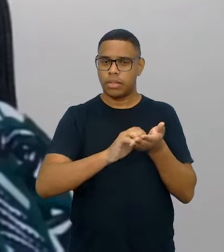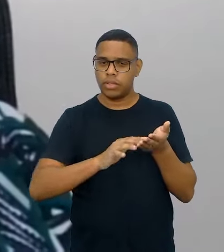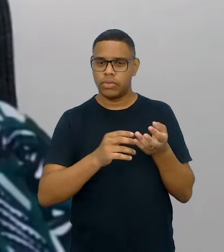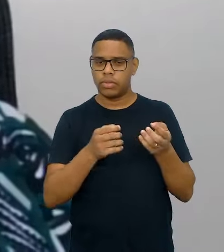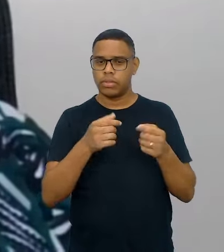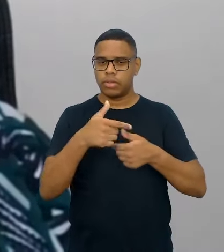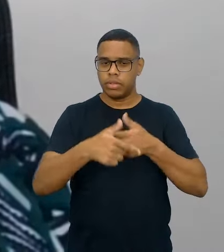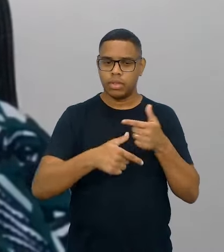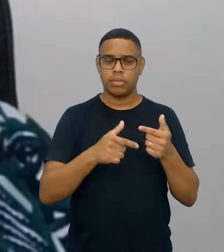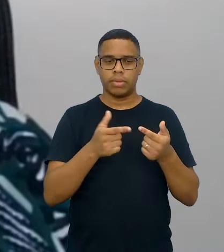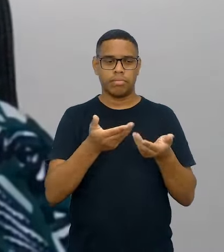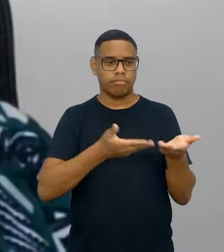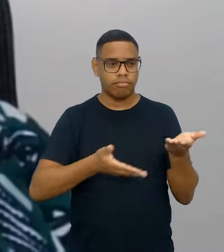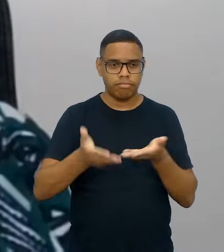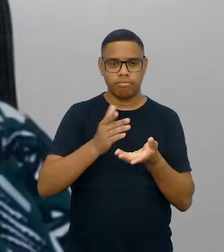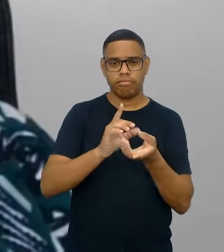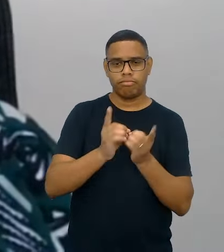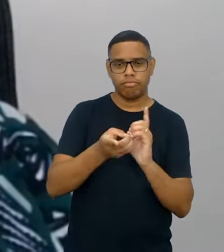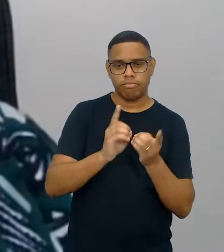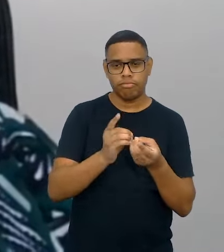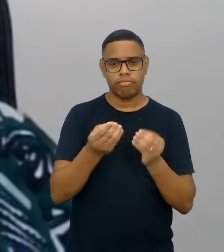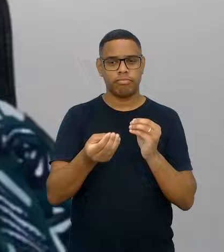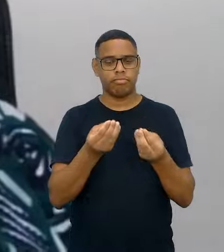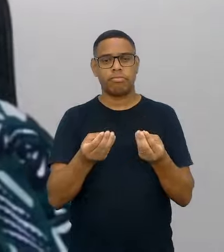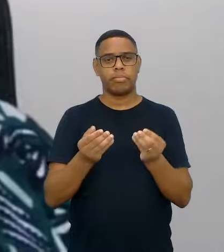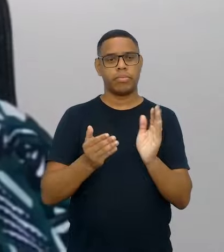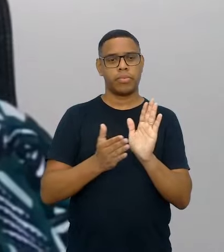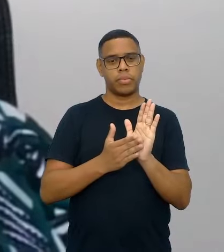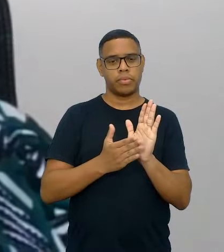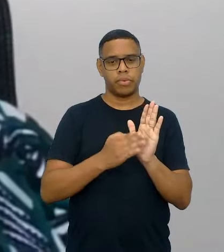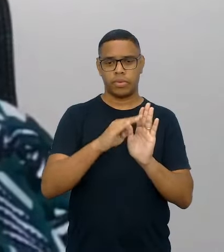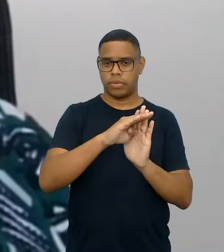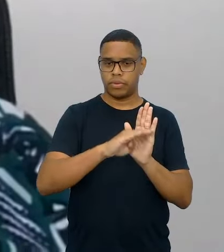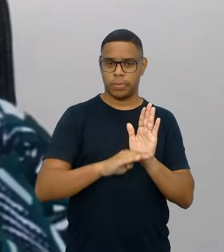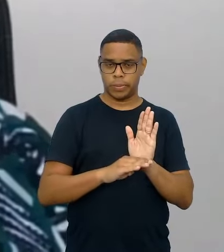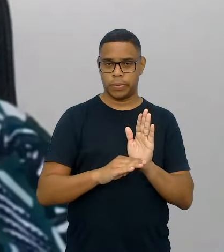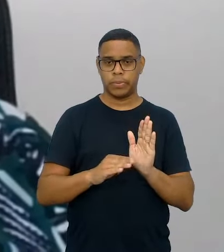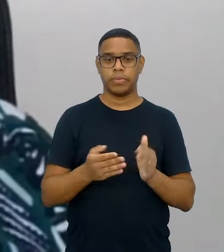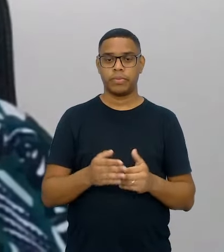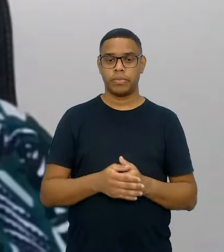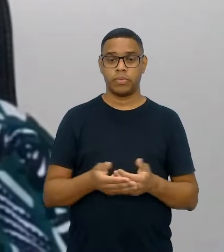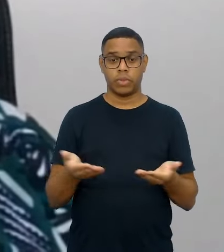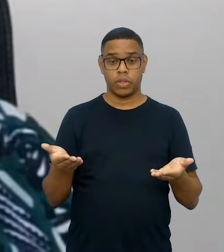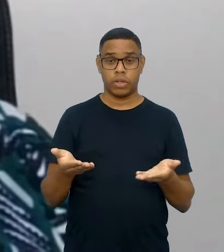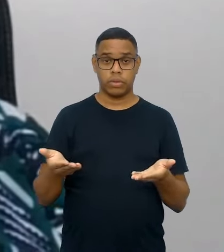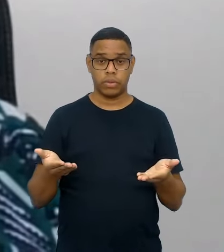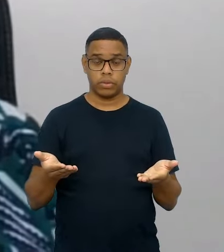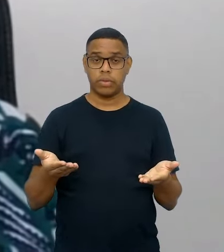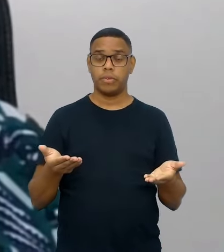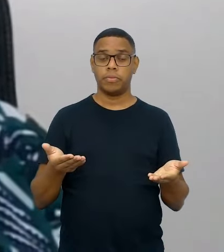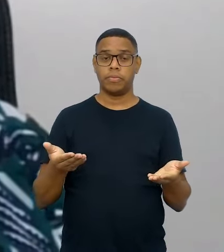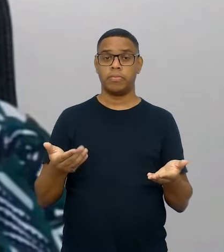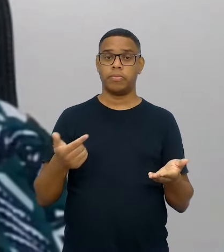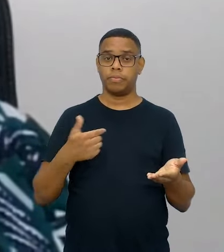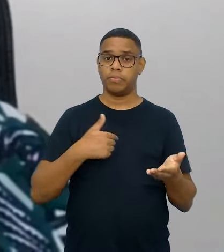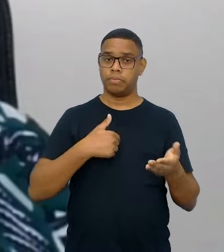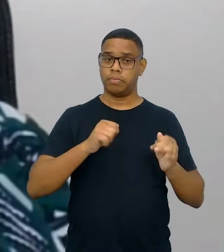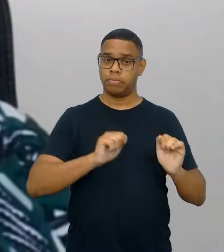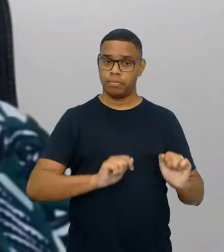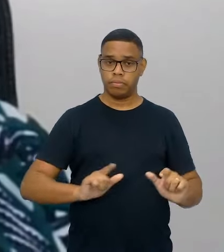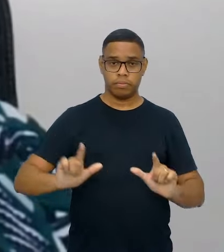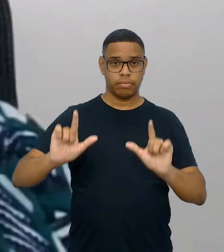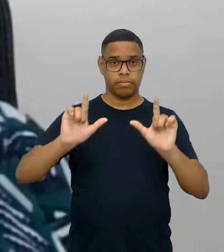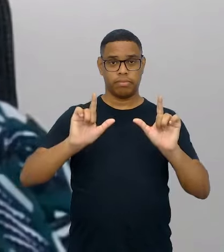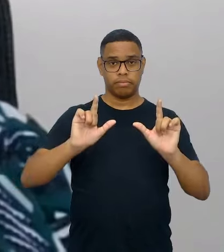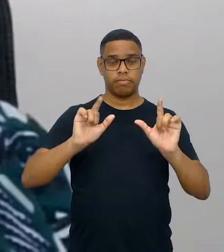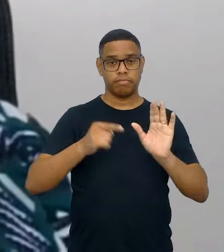atividades, o trabalho didático, né, que propõe e que permitem. Eu vou agora, então, compartilhar aqui